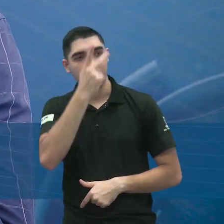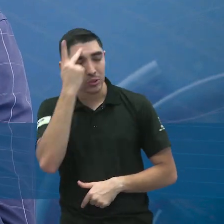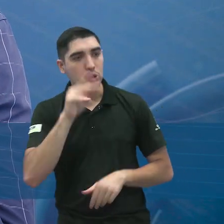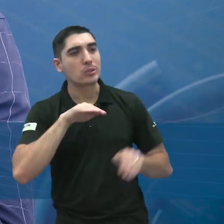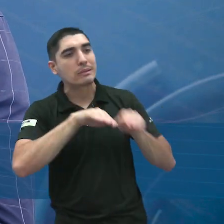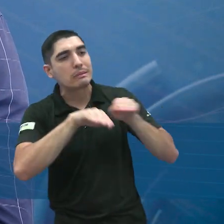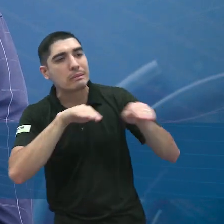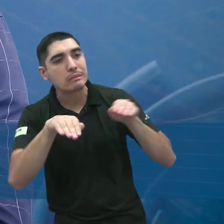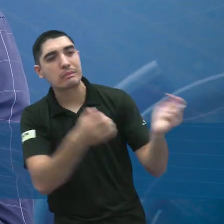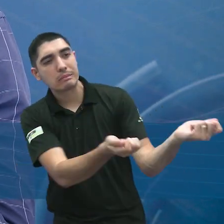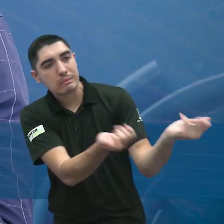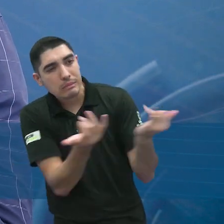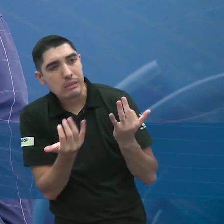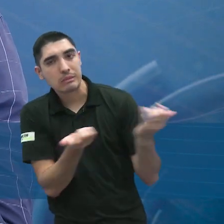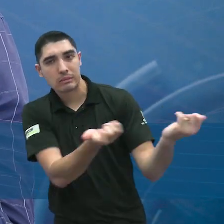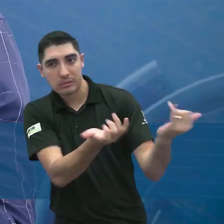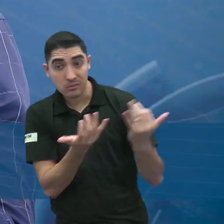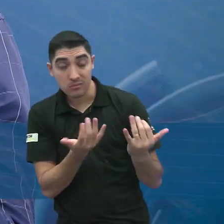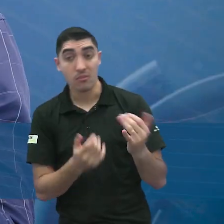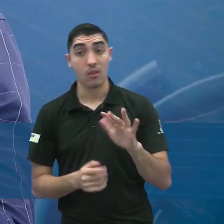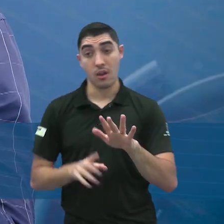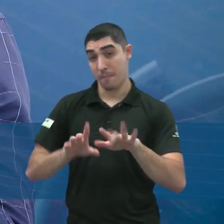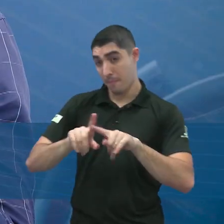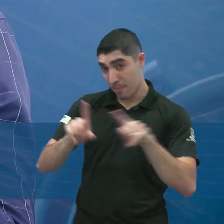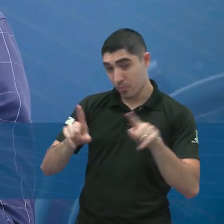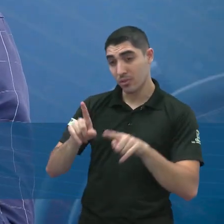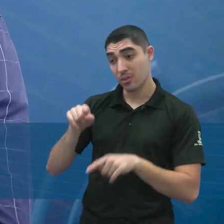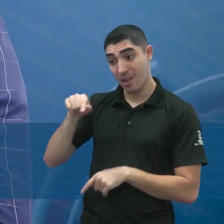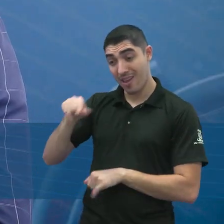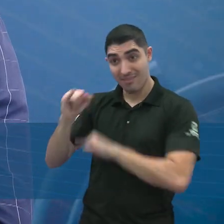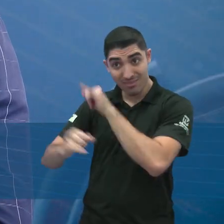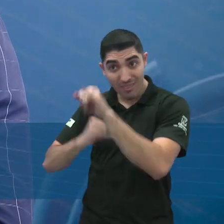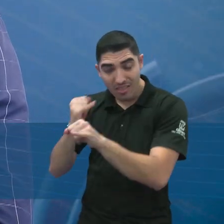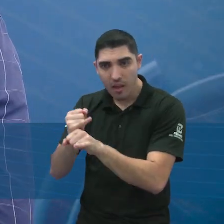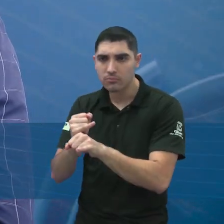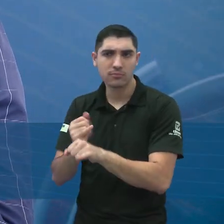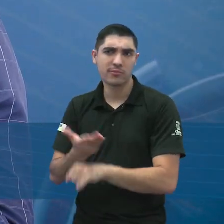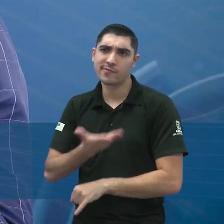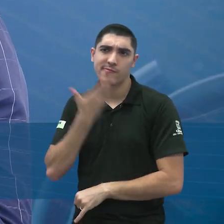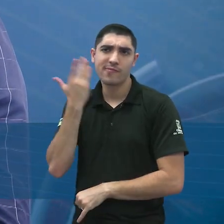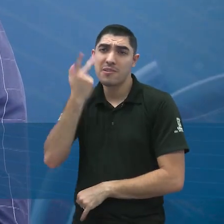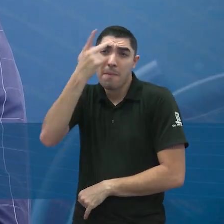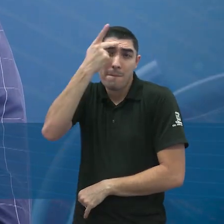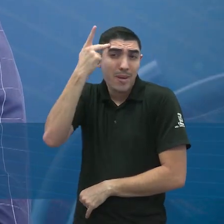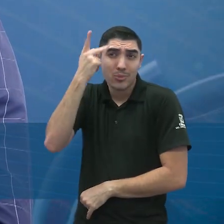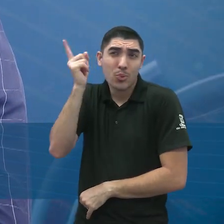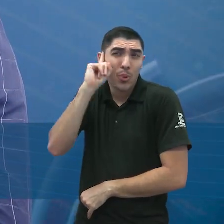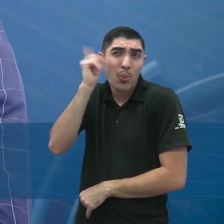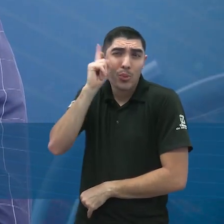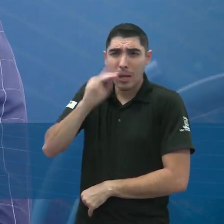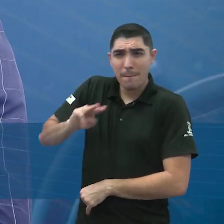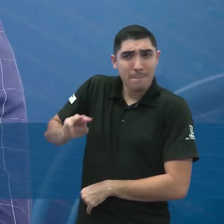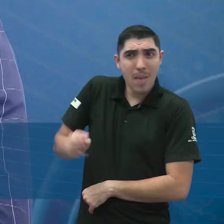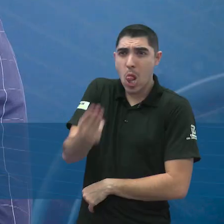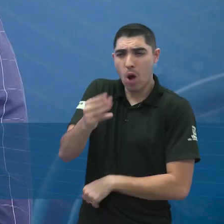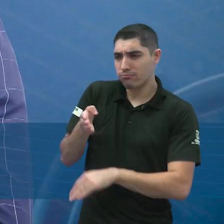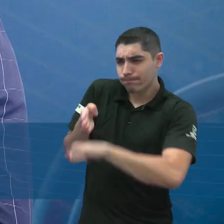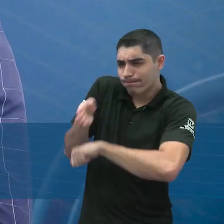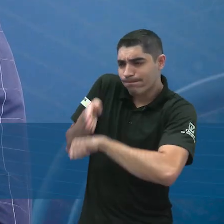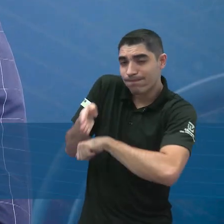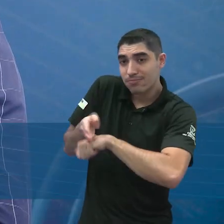dentro da sua loja. Então, para o pequeno empreendedor colocar os seus produtos nessas grandes plataformas, já tem ali milhões de acessos diariamente. E